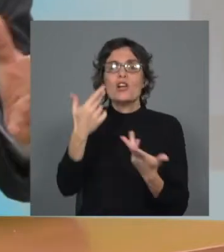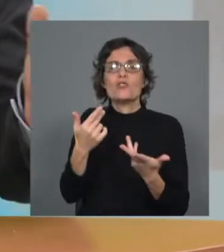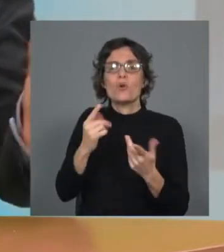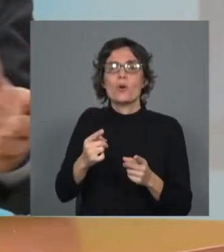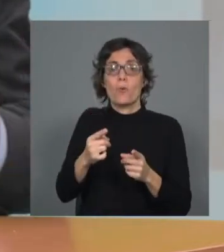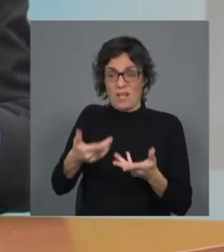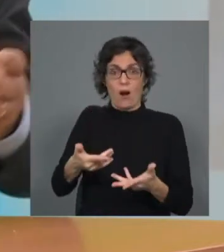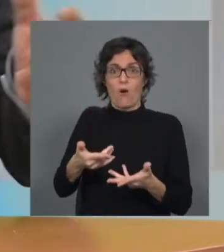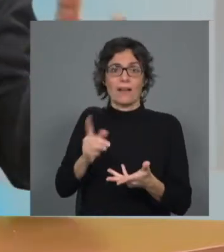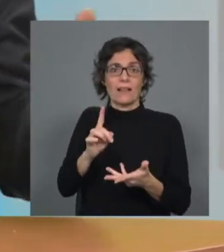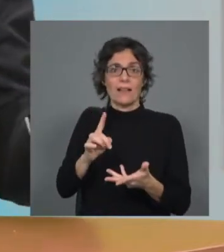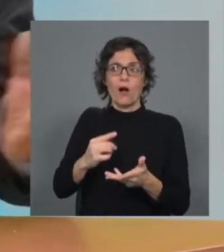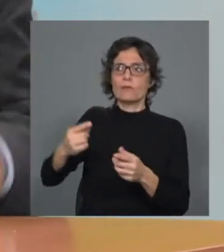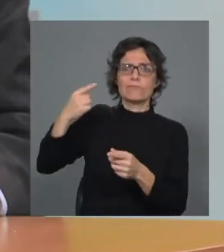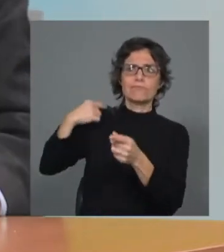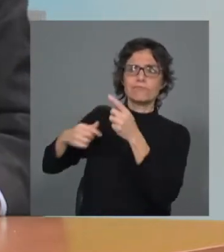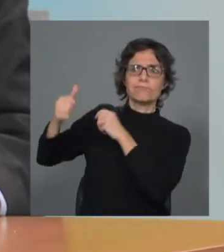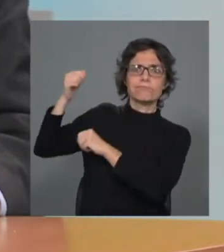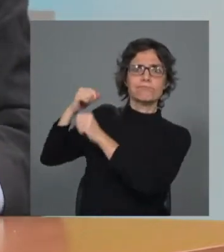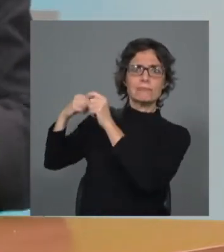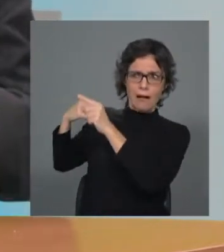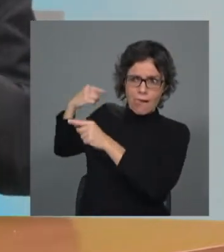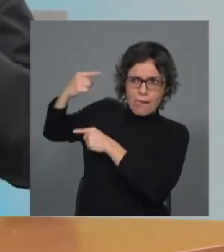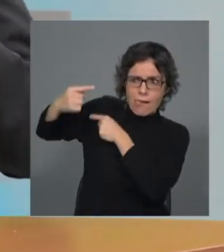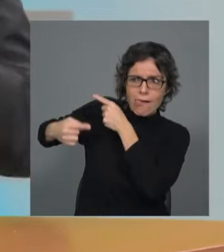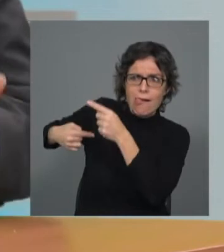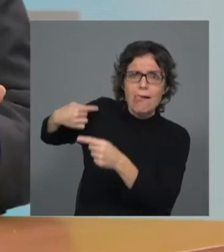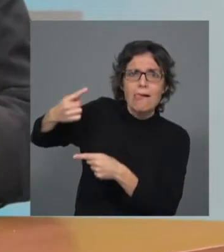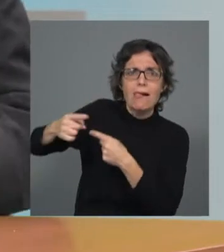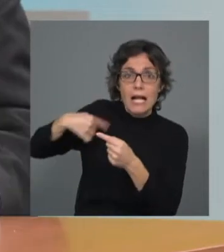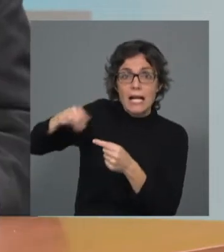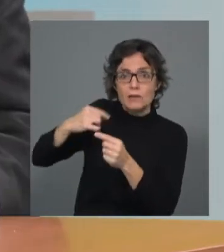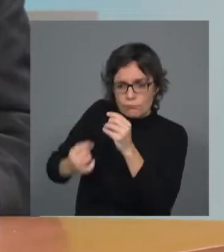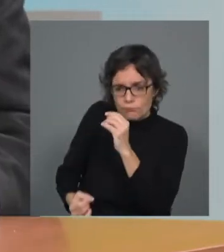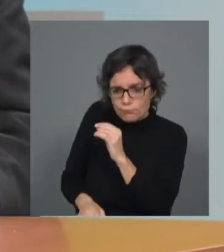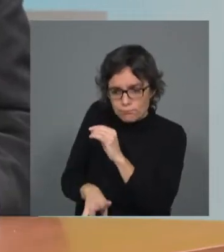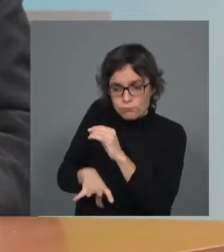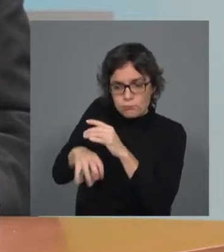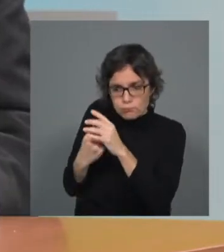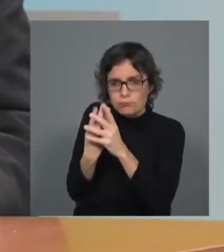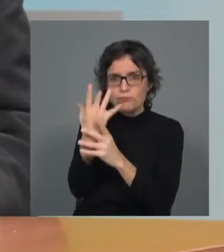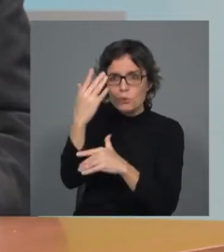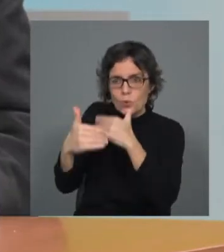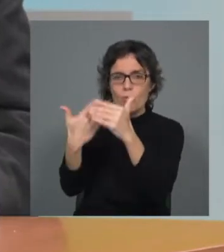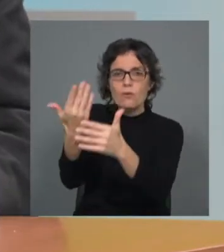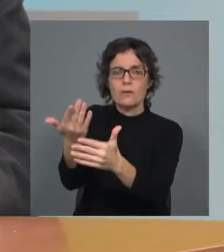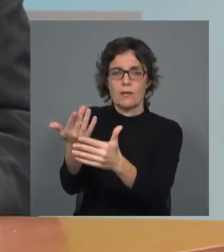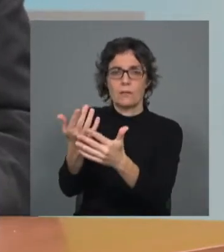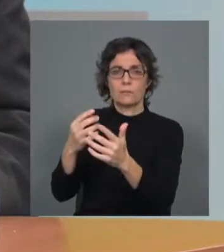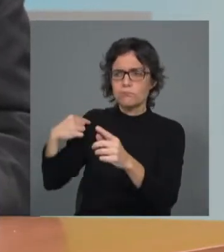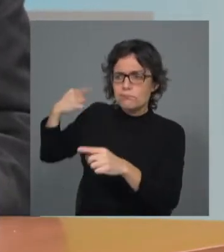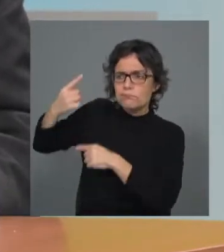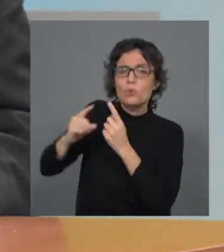todo um legado, todo um património que nos vem do passado e que nos é transmitido através das gerações futuras. Um legado de riquezas,